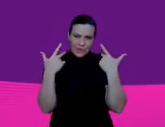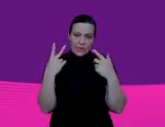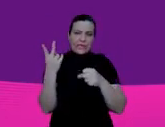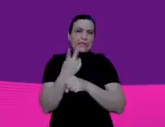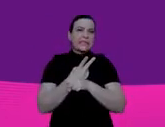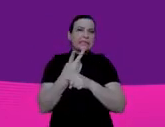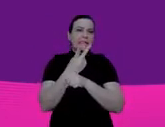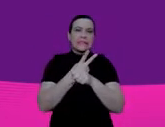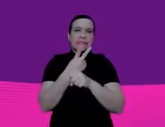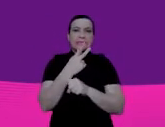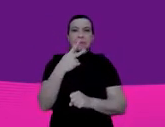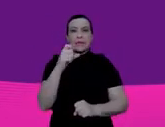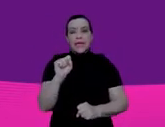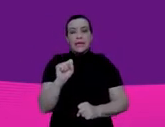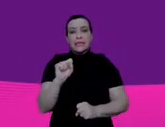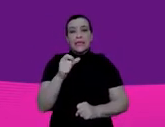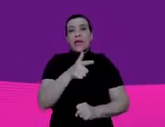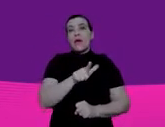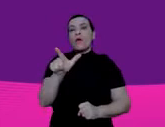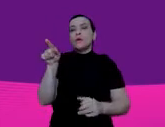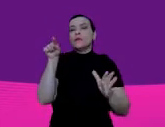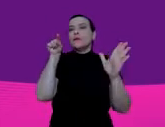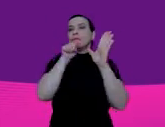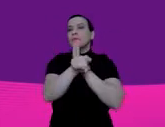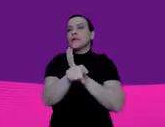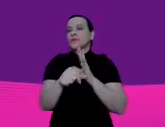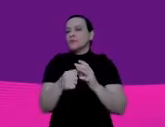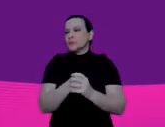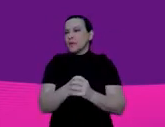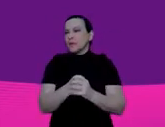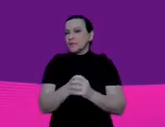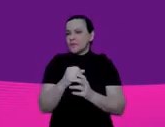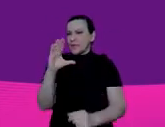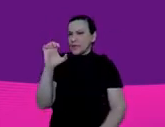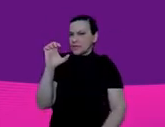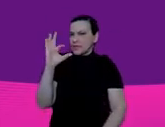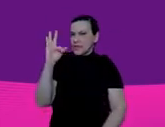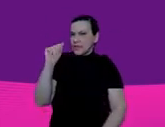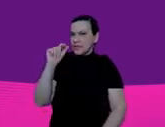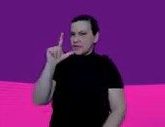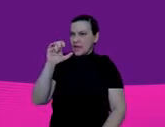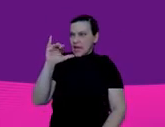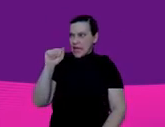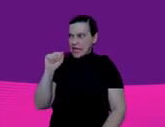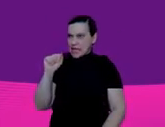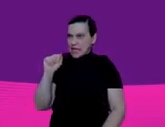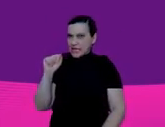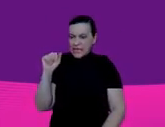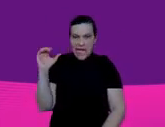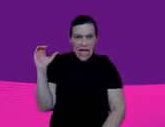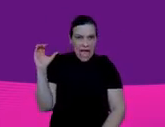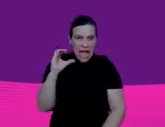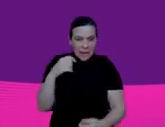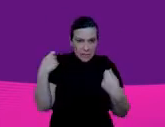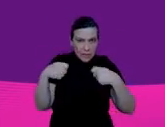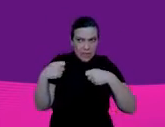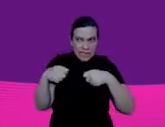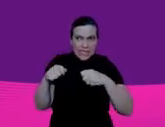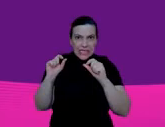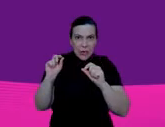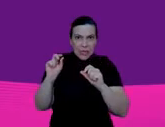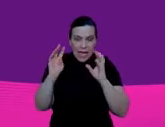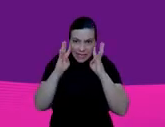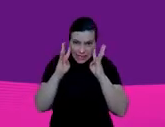outra pergunta que a gente tem que se fazer é: a cefaleia é uma emergência comum? E aí muda um pouco a nossa